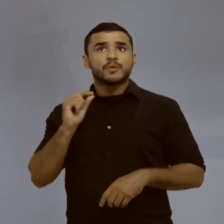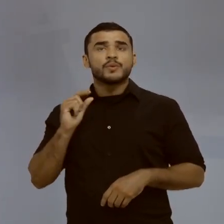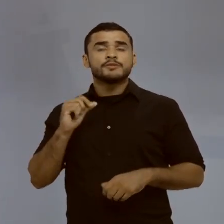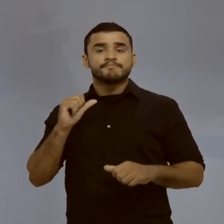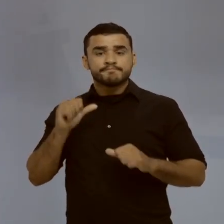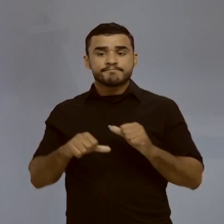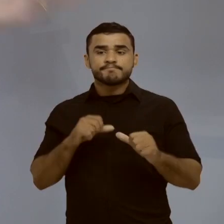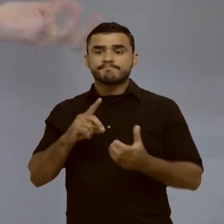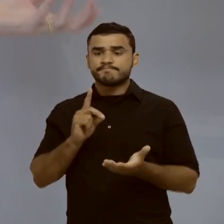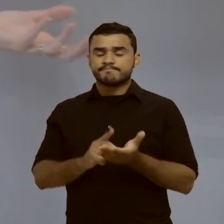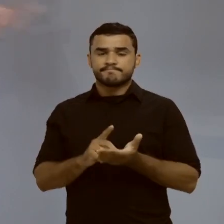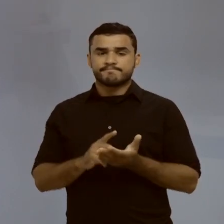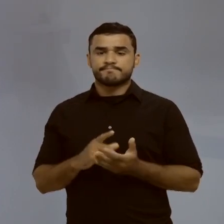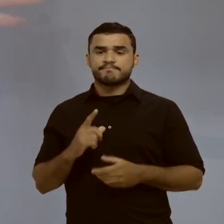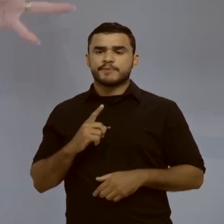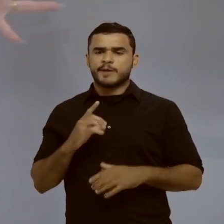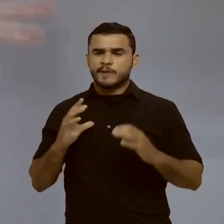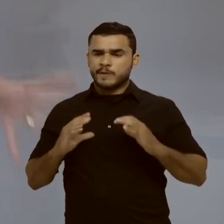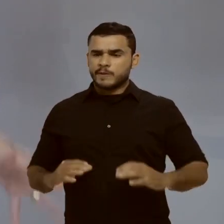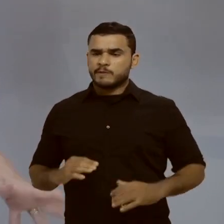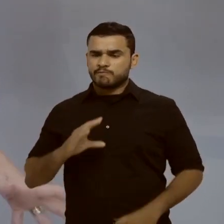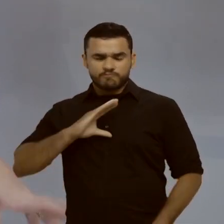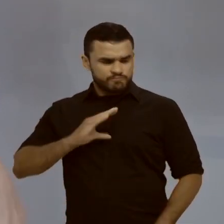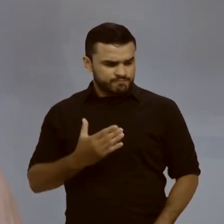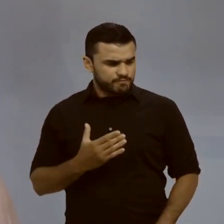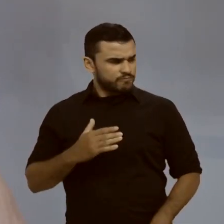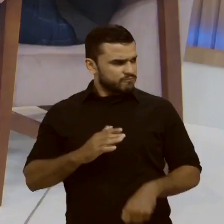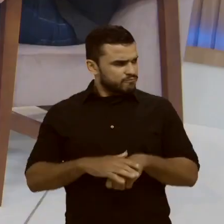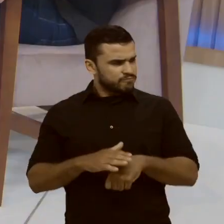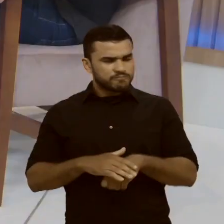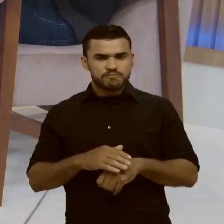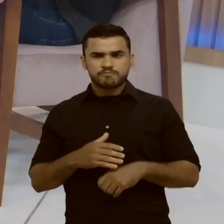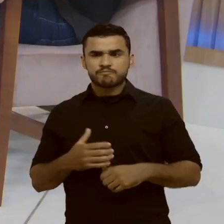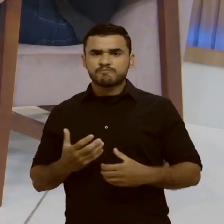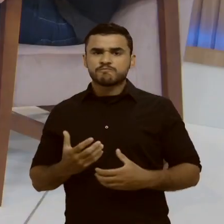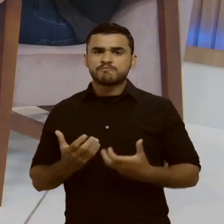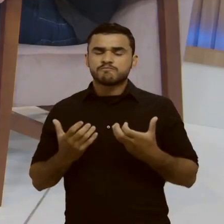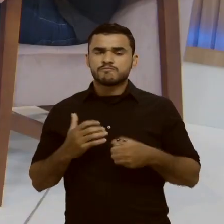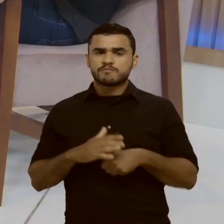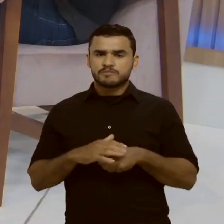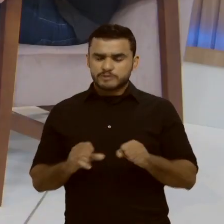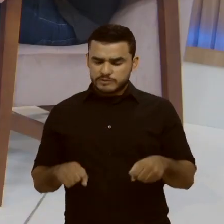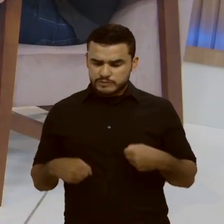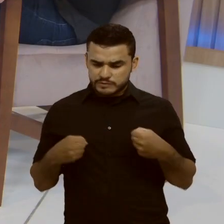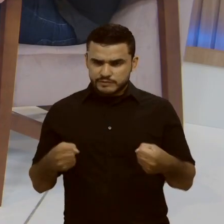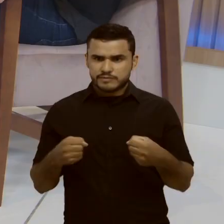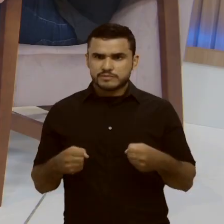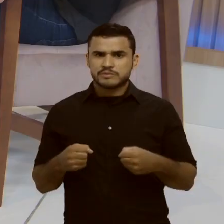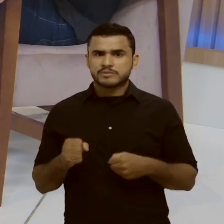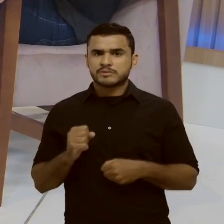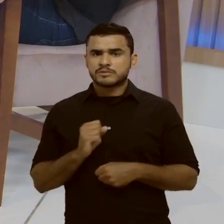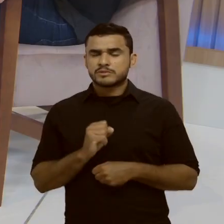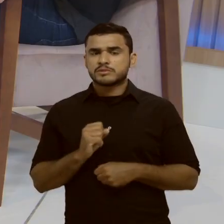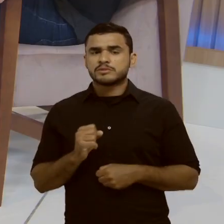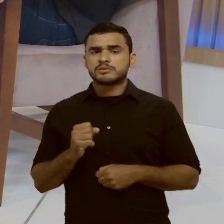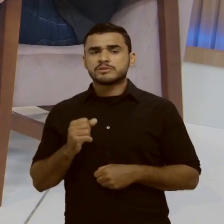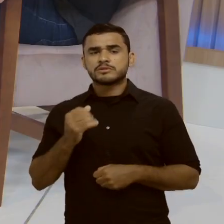mudança de postura dos próprios jogadores, né? De vamos dar o gás aqui, né? Vamos tentar correr